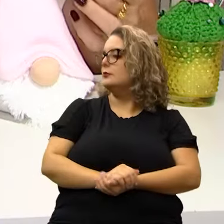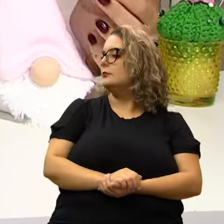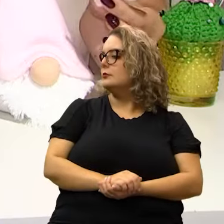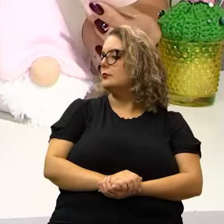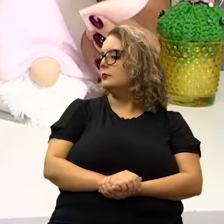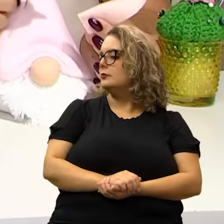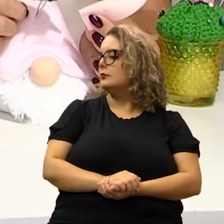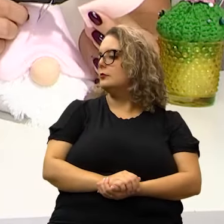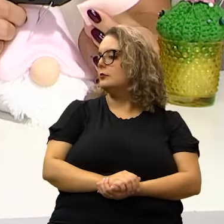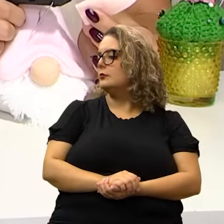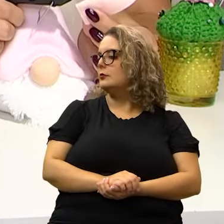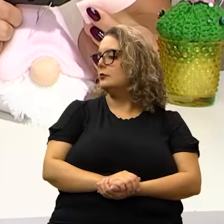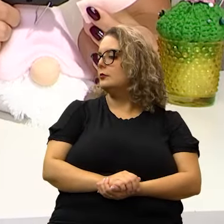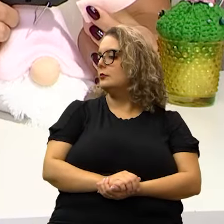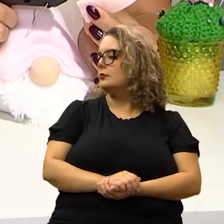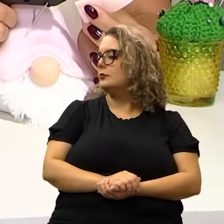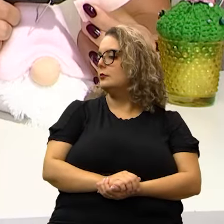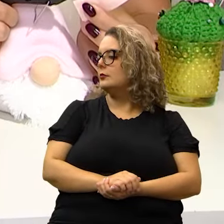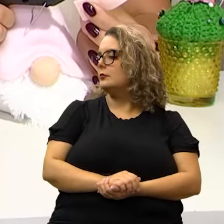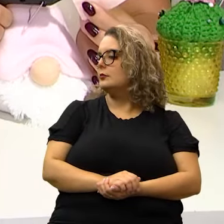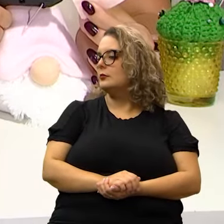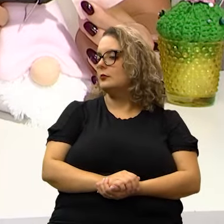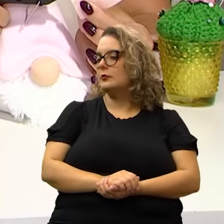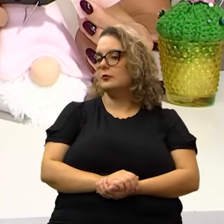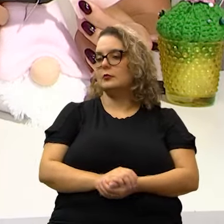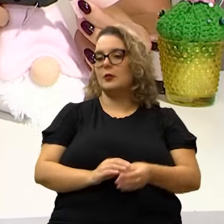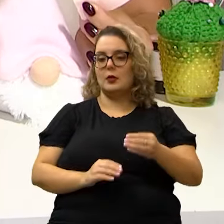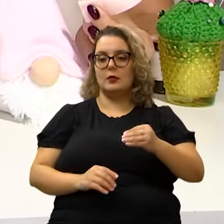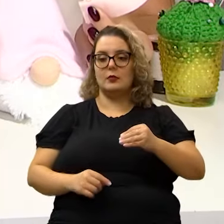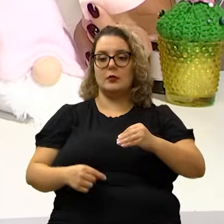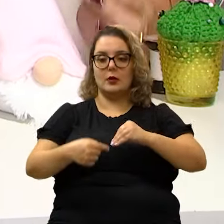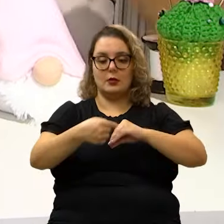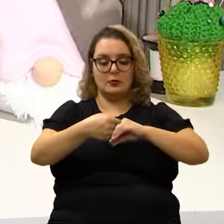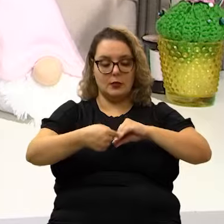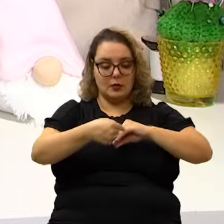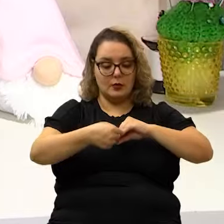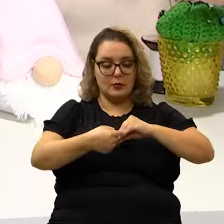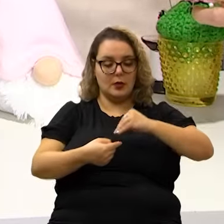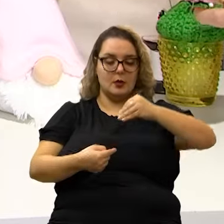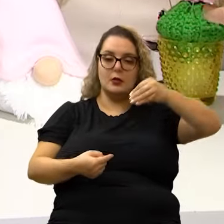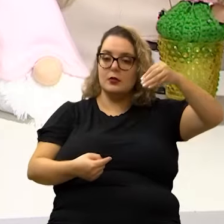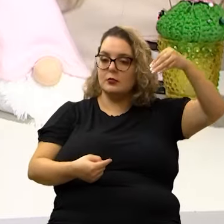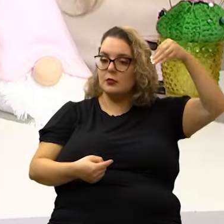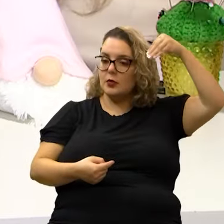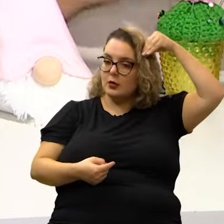Eu vou colocar, então, a cola quente. É que a Alessandra tem experiência.